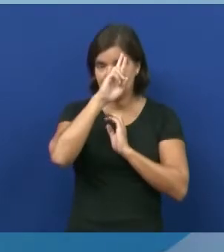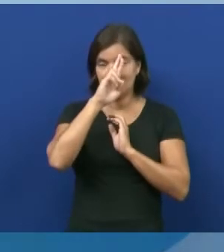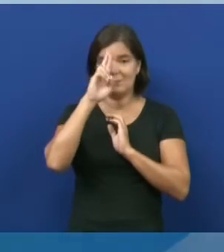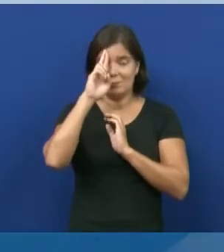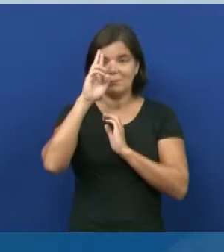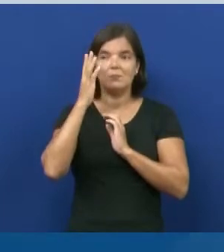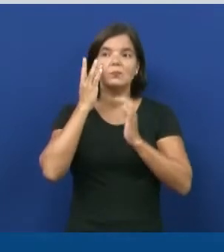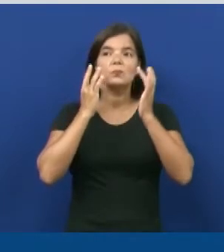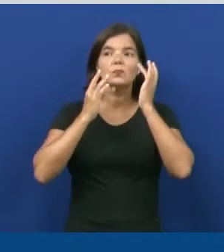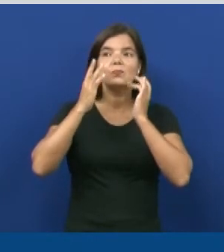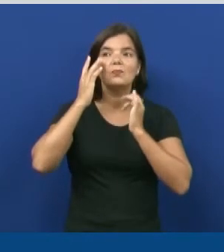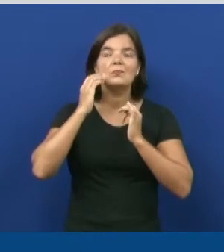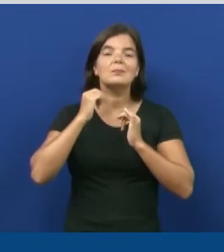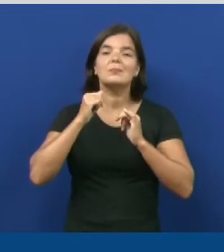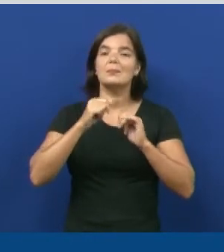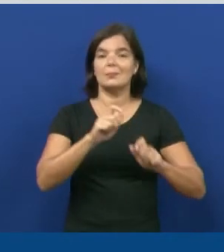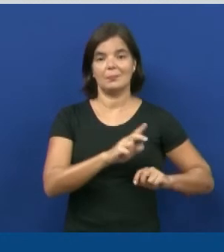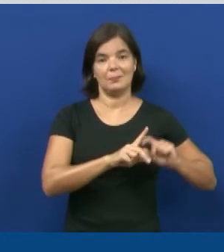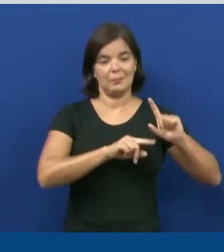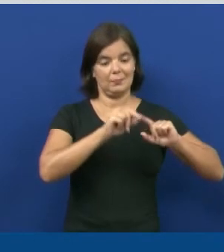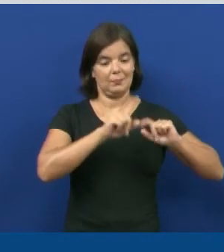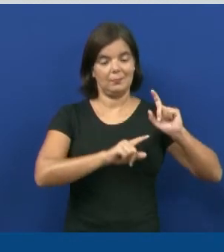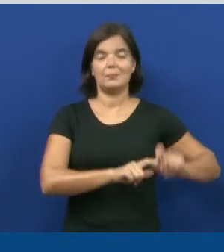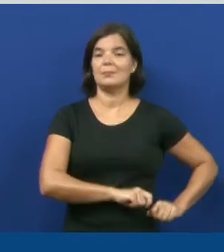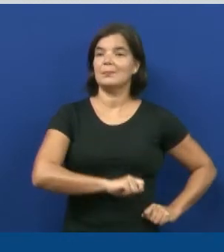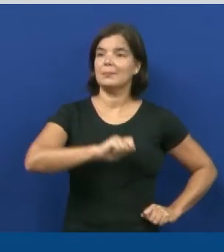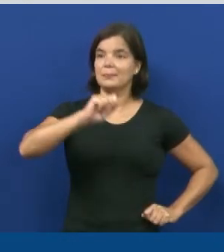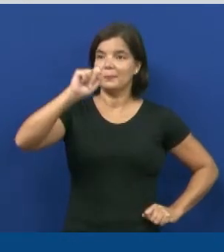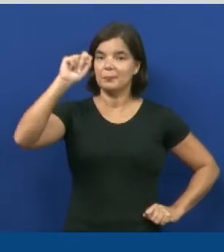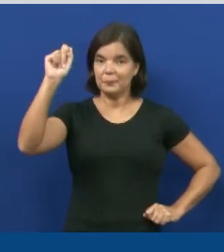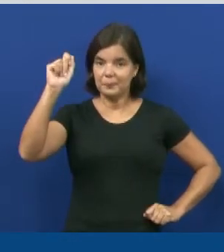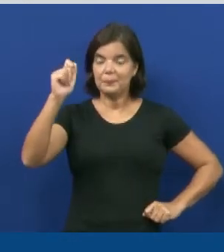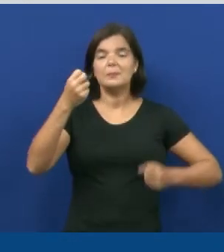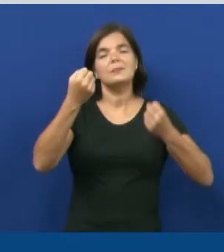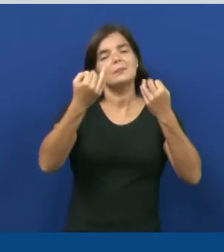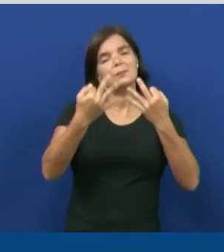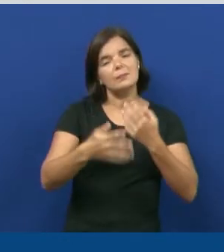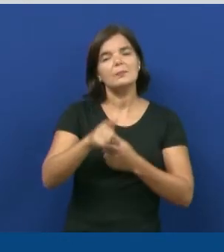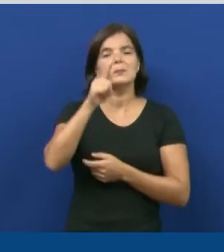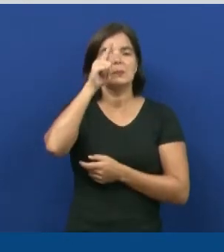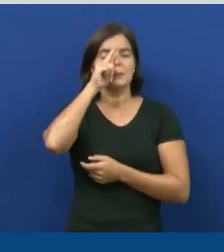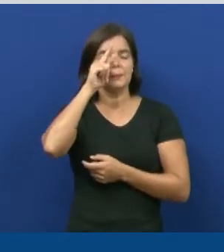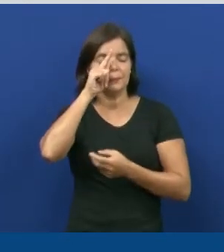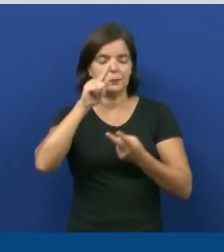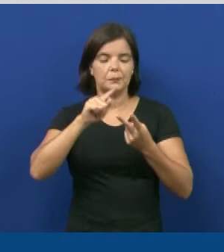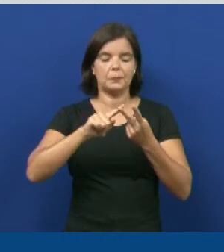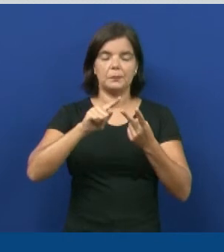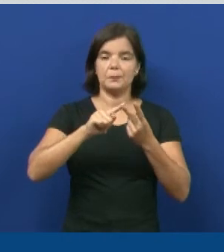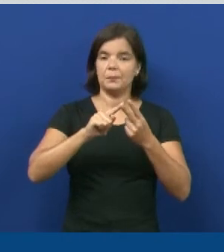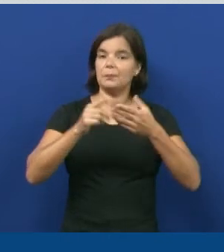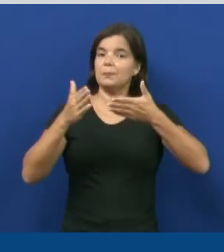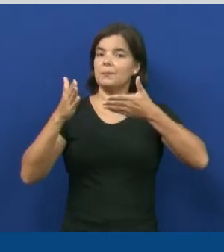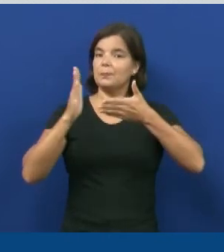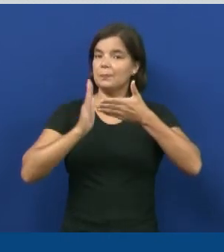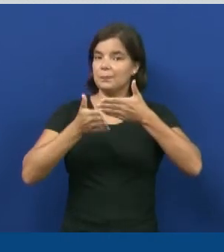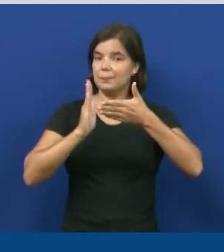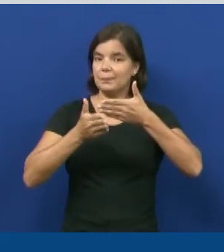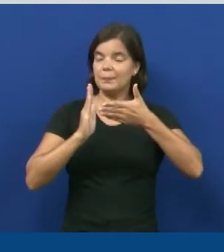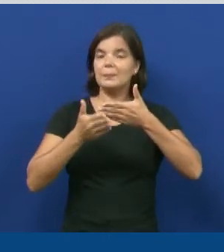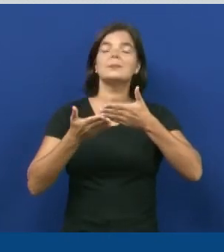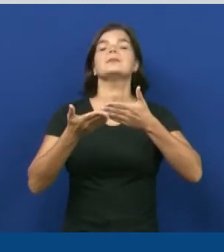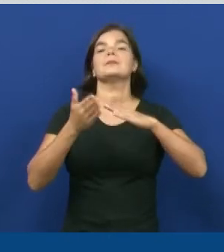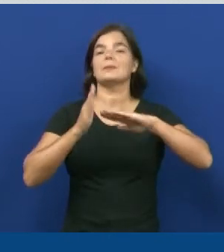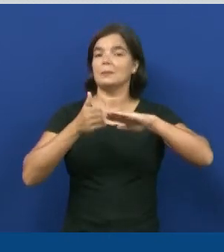teatro acreano. Né? Nós falamos do teatro grego, nós falamos do teatro contemporâneo, teatro brasileiro. É importante a gente falar agora do